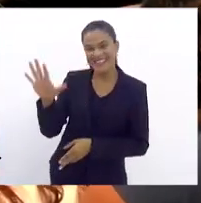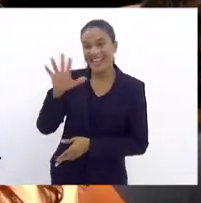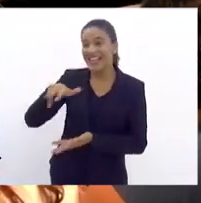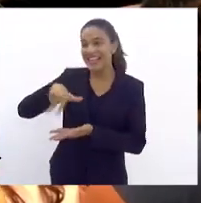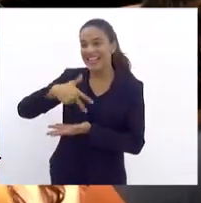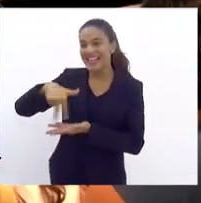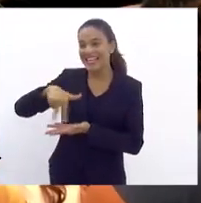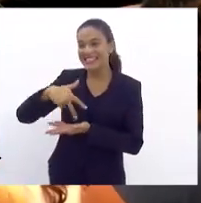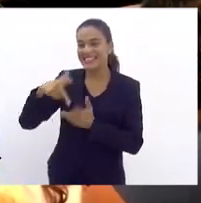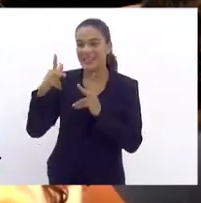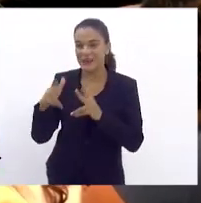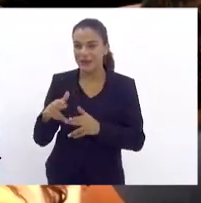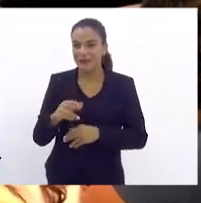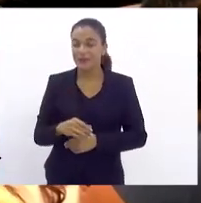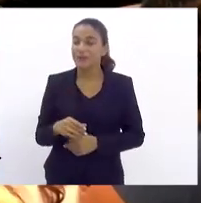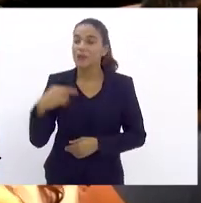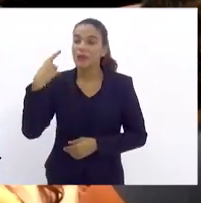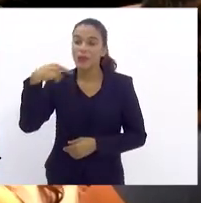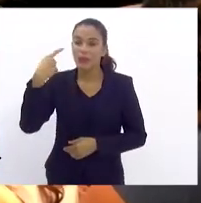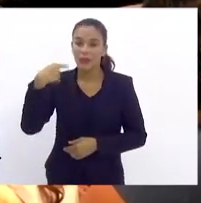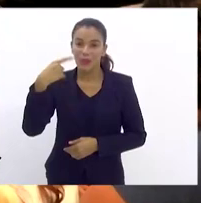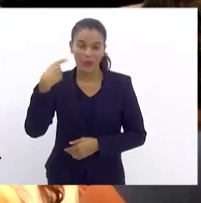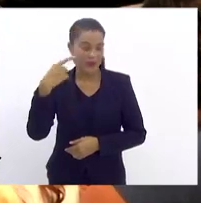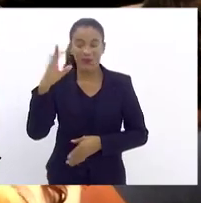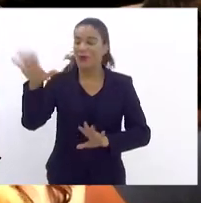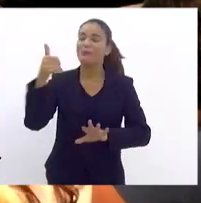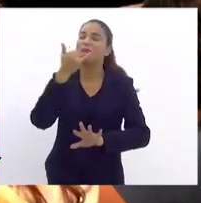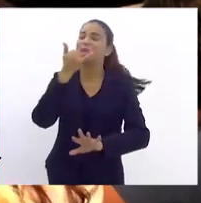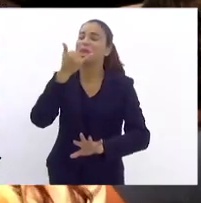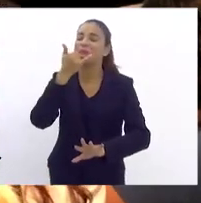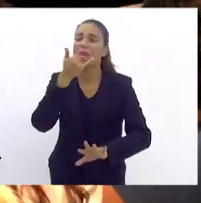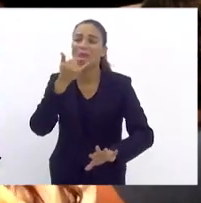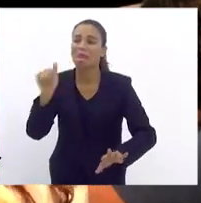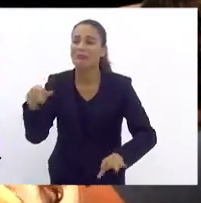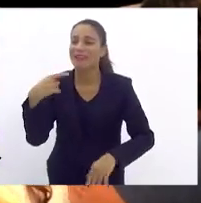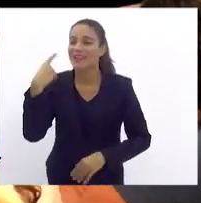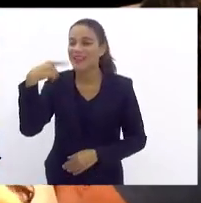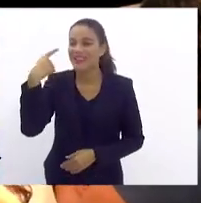então Dr galã Doutor Diego